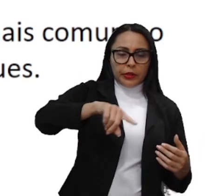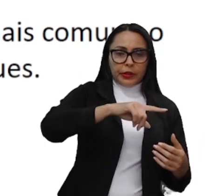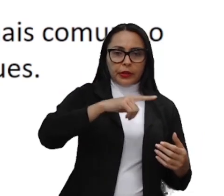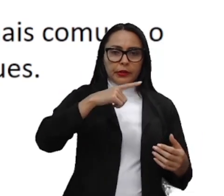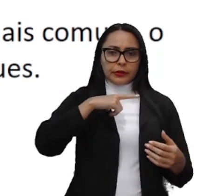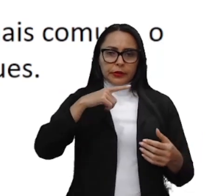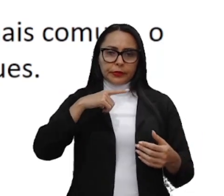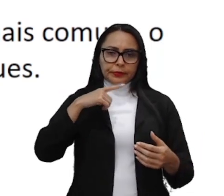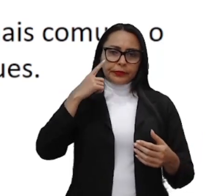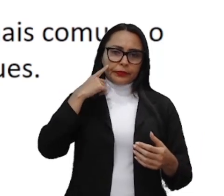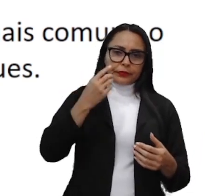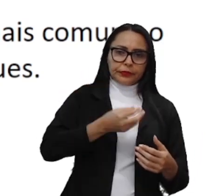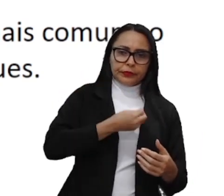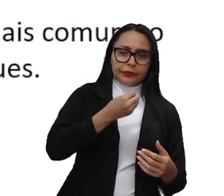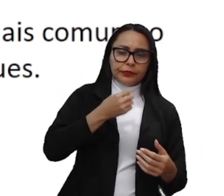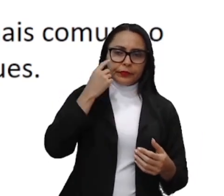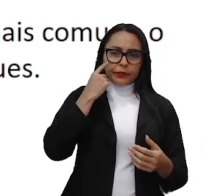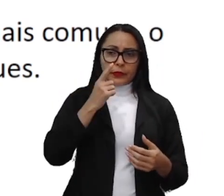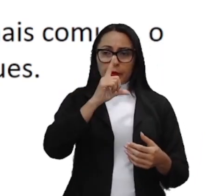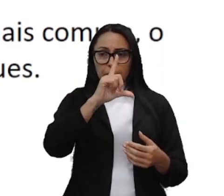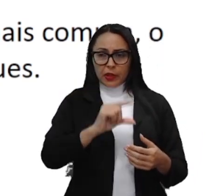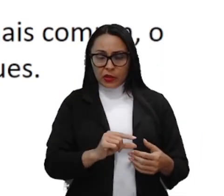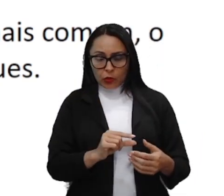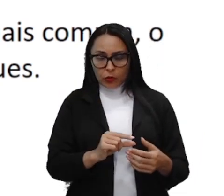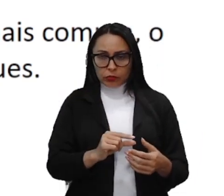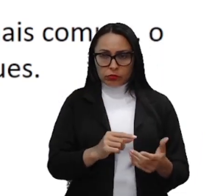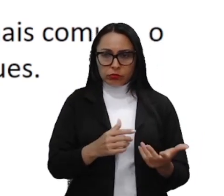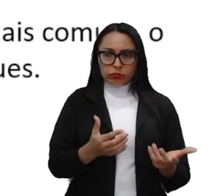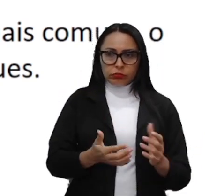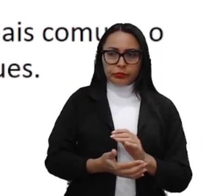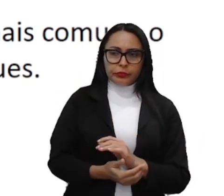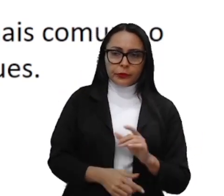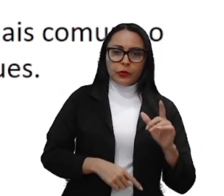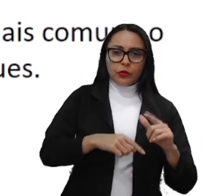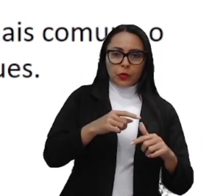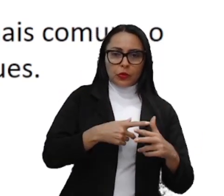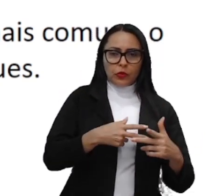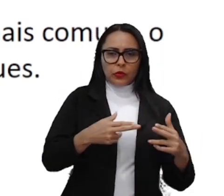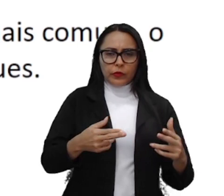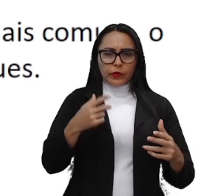ciclos de vida cada vez menor, cada vez mais curto. Os produtos ficam